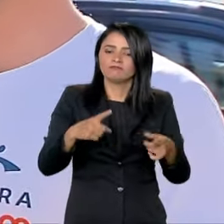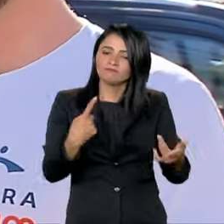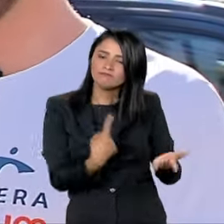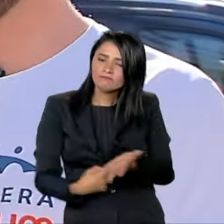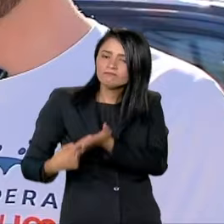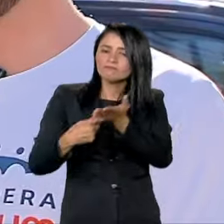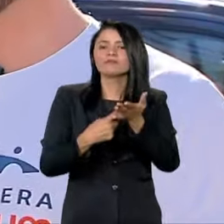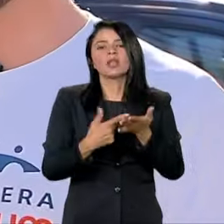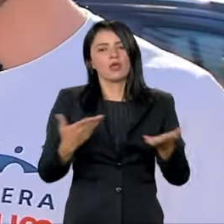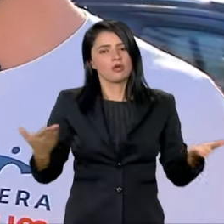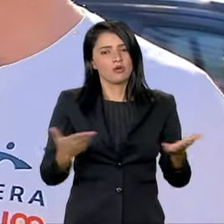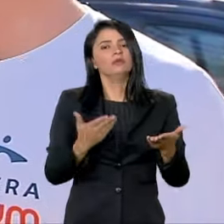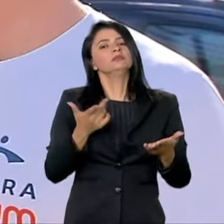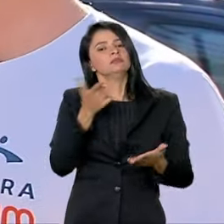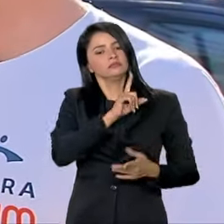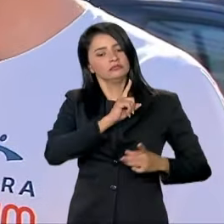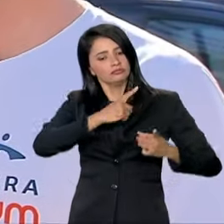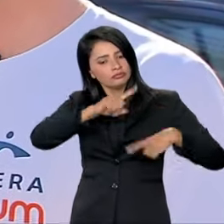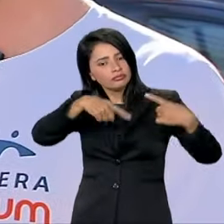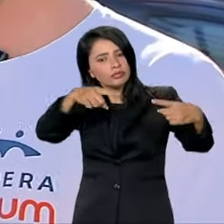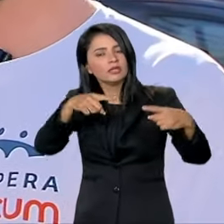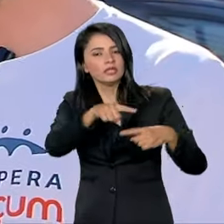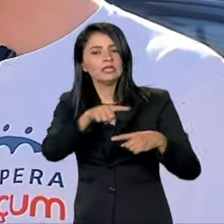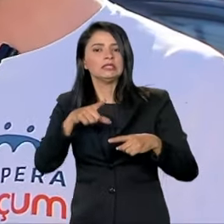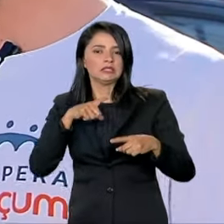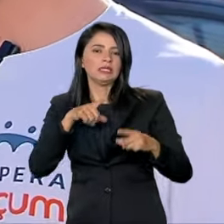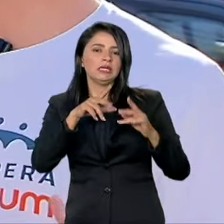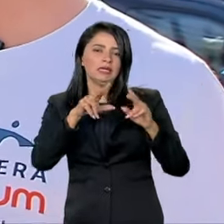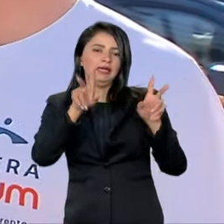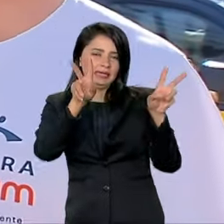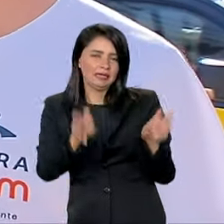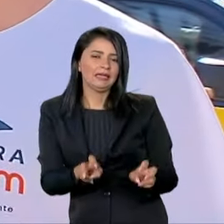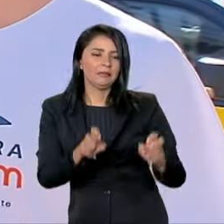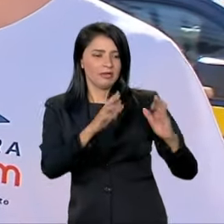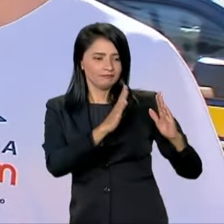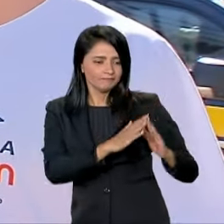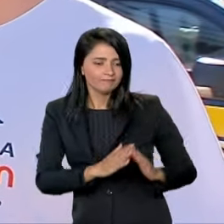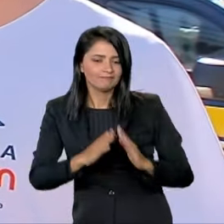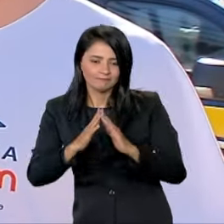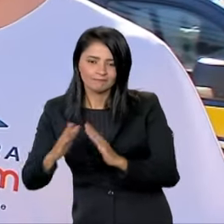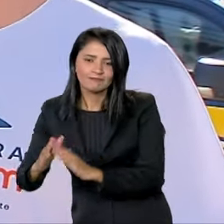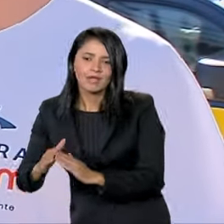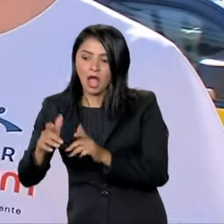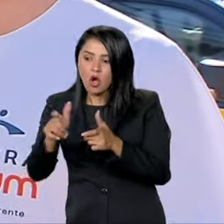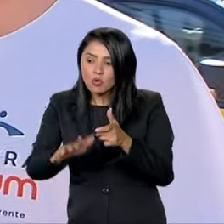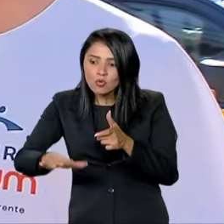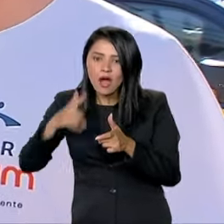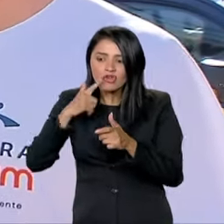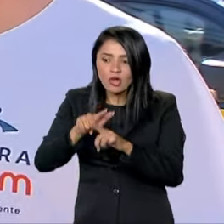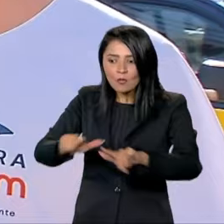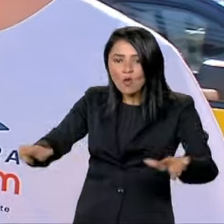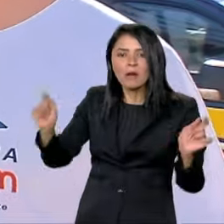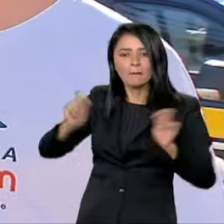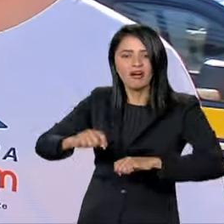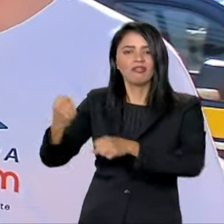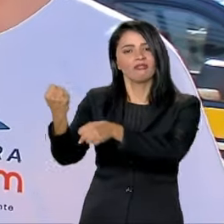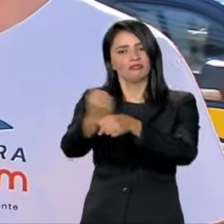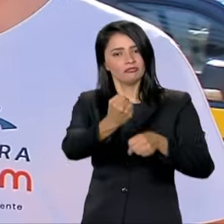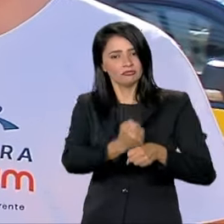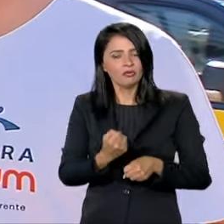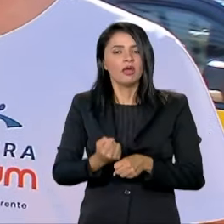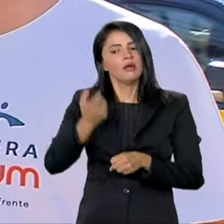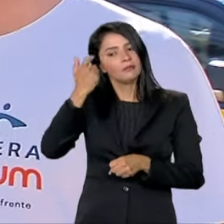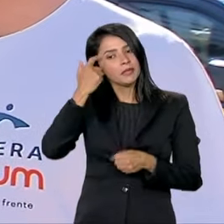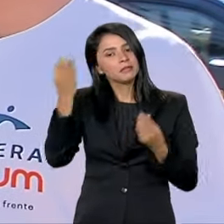chegando, para a gente conseguir avançar nessa pauta habitacional, onde já desapropriamos algumas áreas de terra e precisamos pensar principalmente na